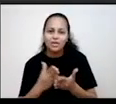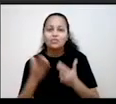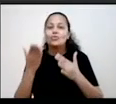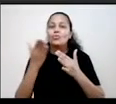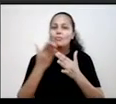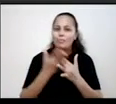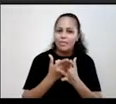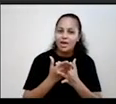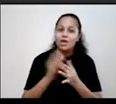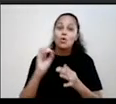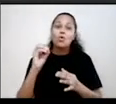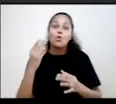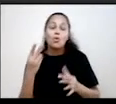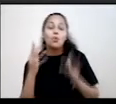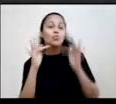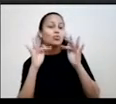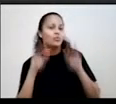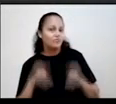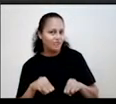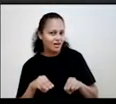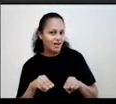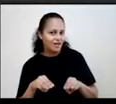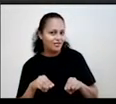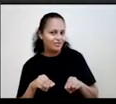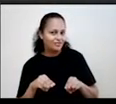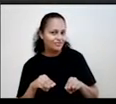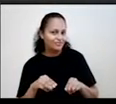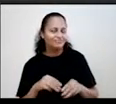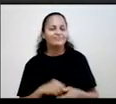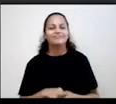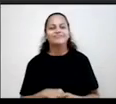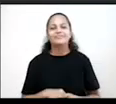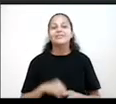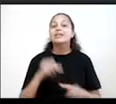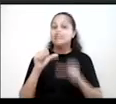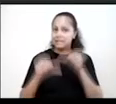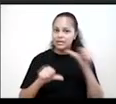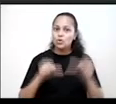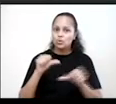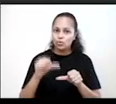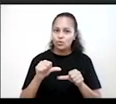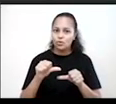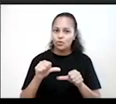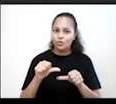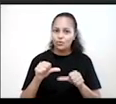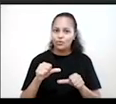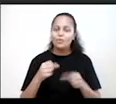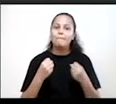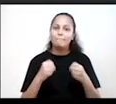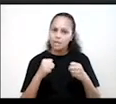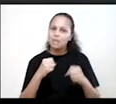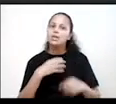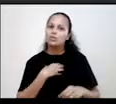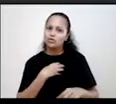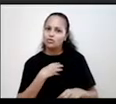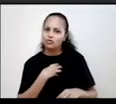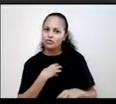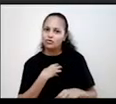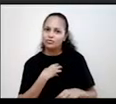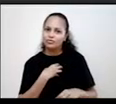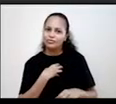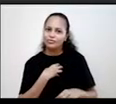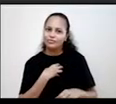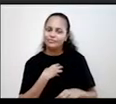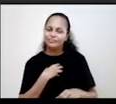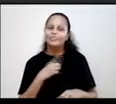frase. Geralmente ele aparece no começo. Quando eu inverto a minha oração, eu troco as coisas de lugar, desde que faça sentido, é claro. Né? Como nesse